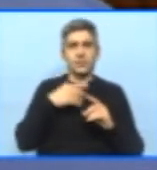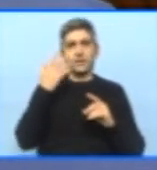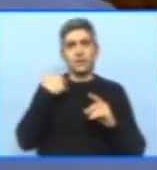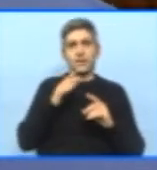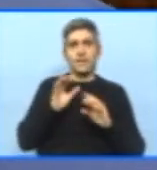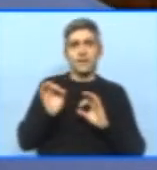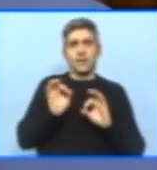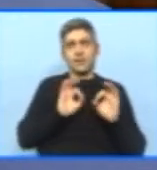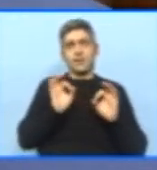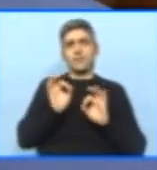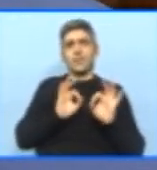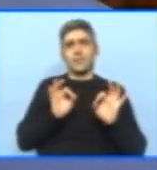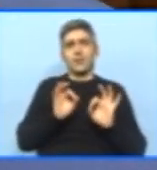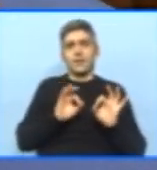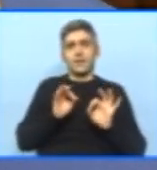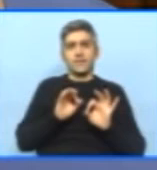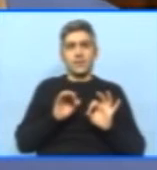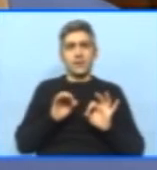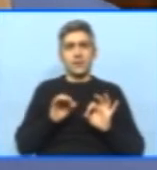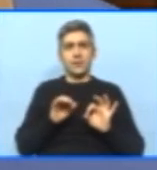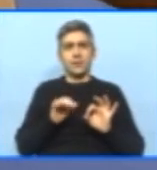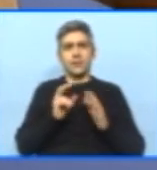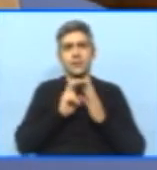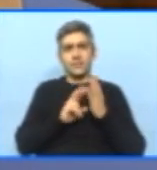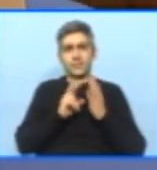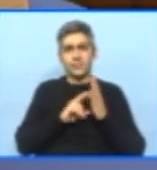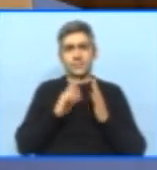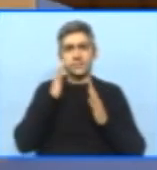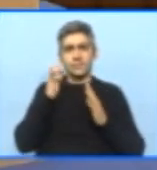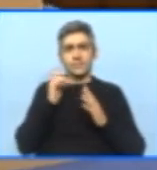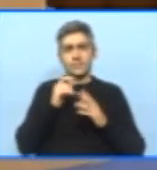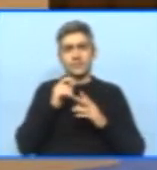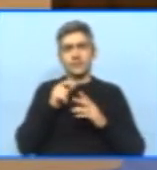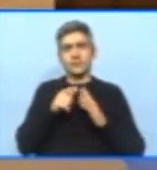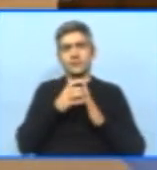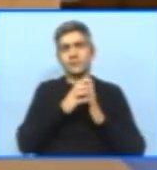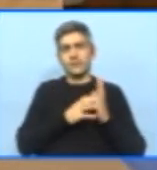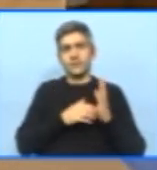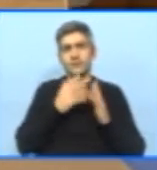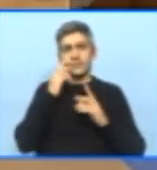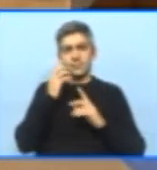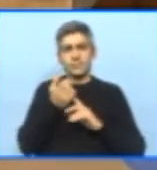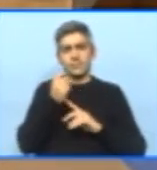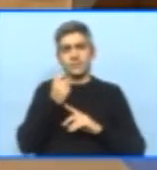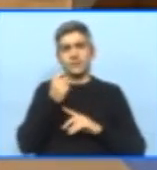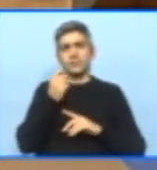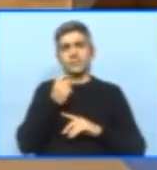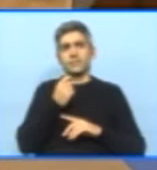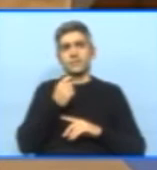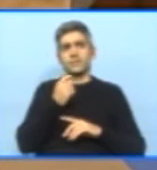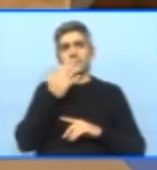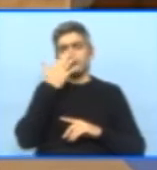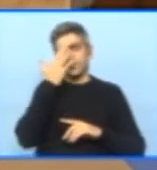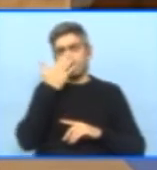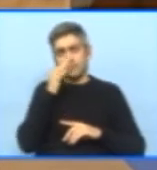preparar e a ler e a tentar este texto, encontrei uma interpretação que me